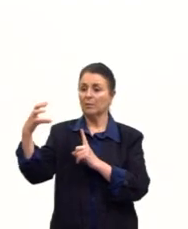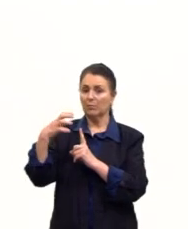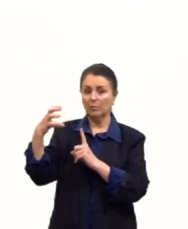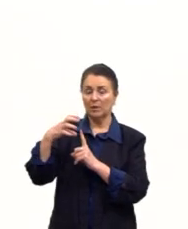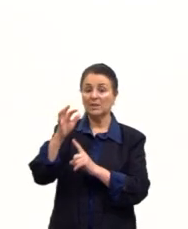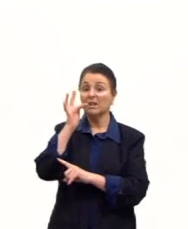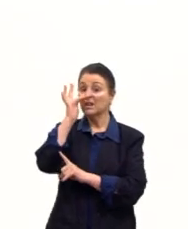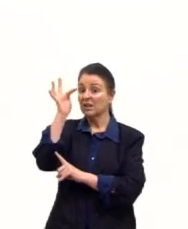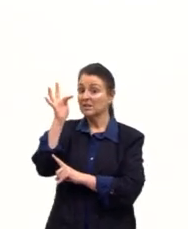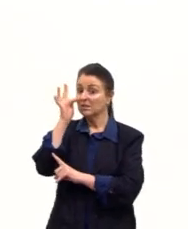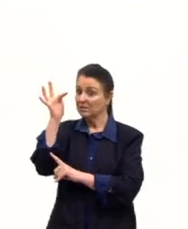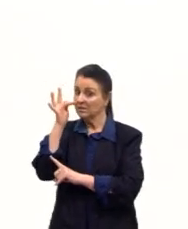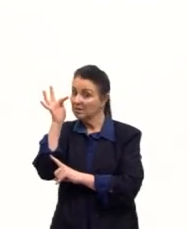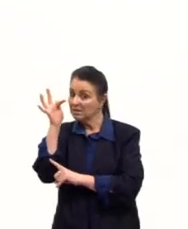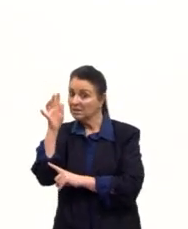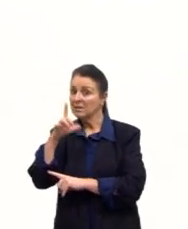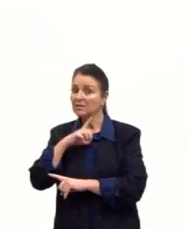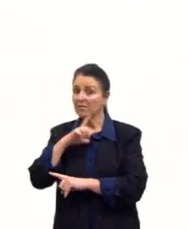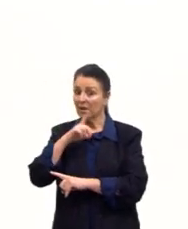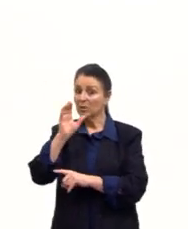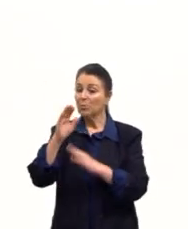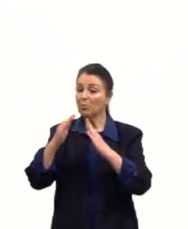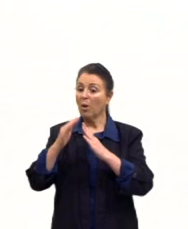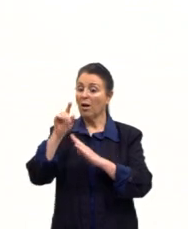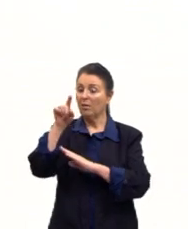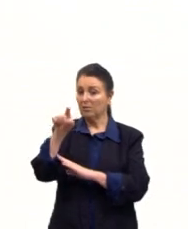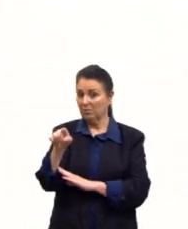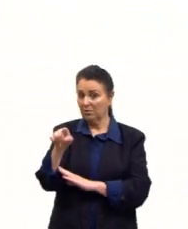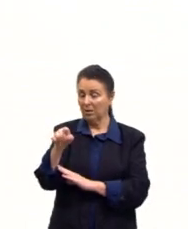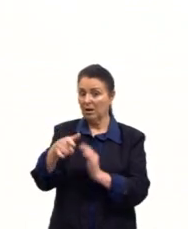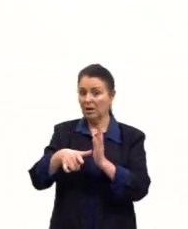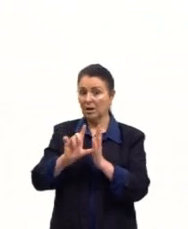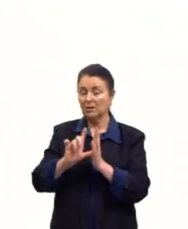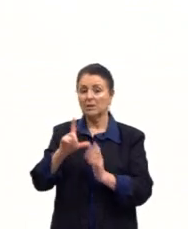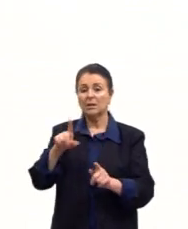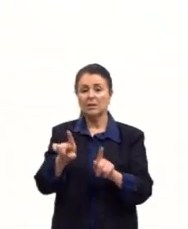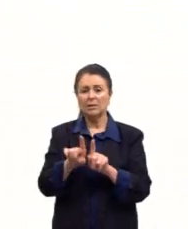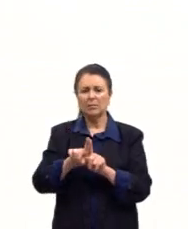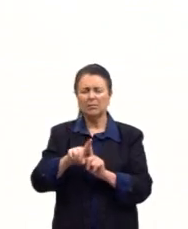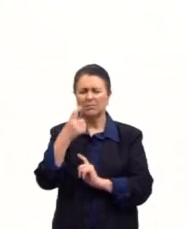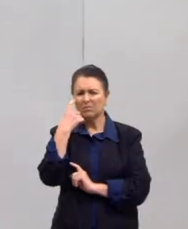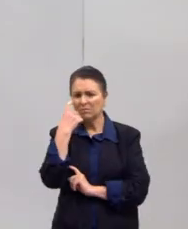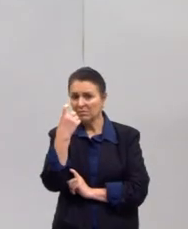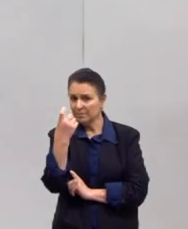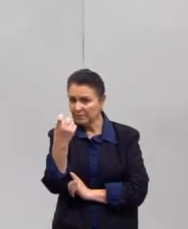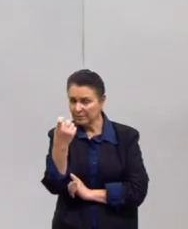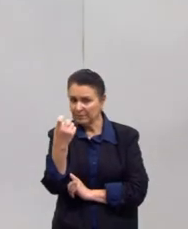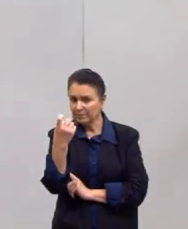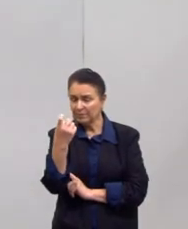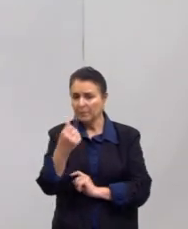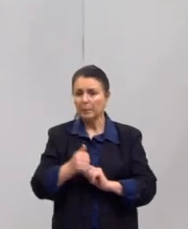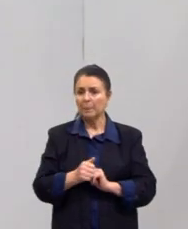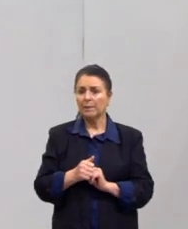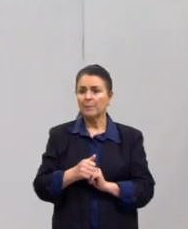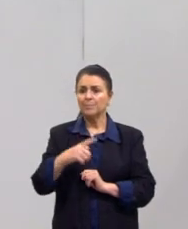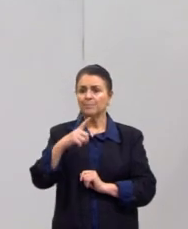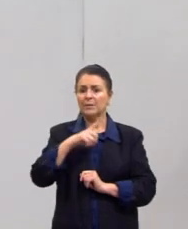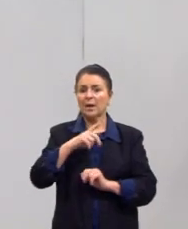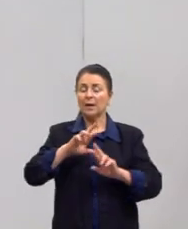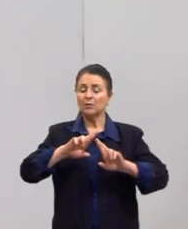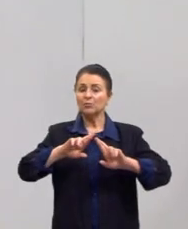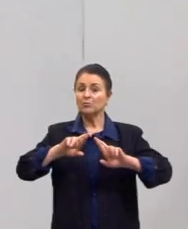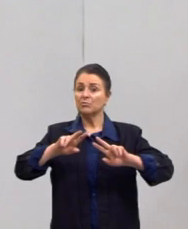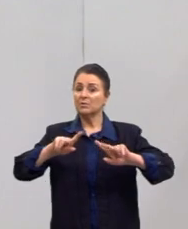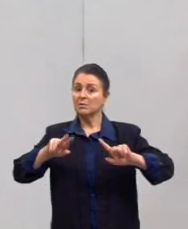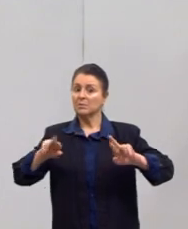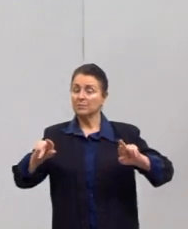Franceses né que nós tivemos nessa região aí né e uma coisa que eu acho interessante é que a gente tem ali a diferença